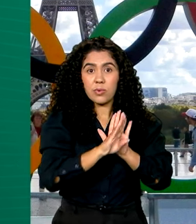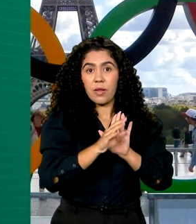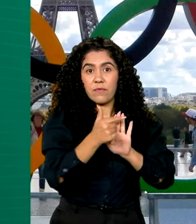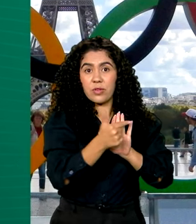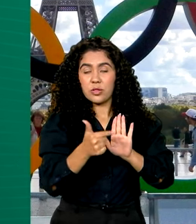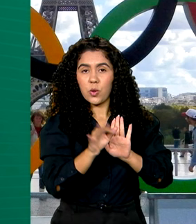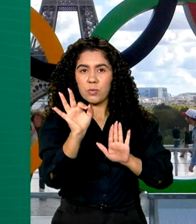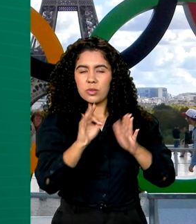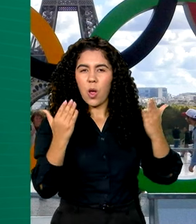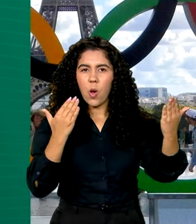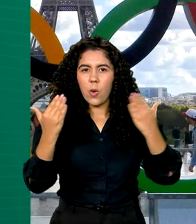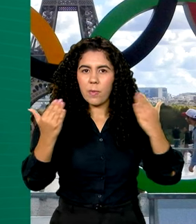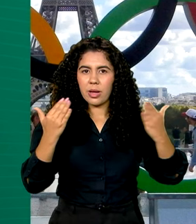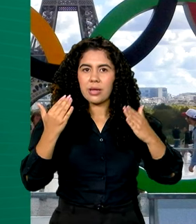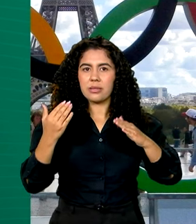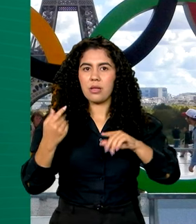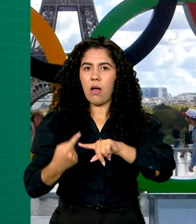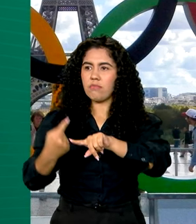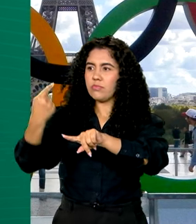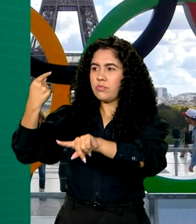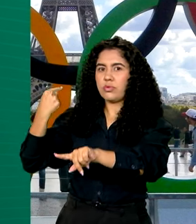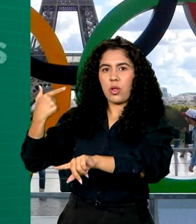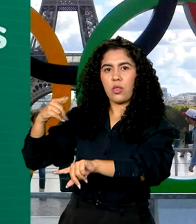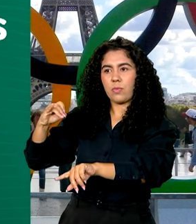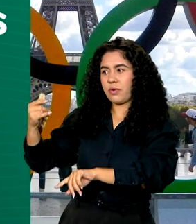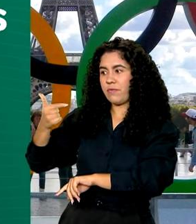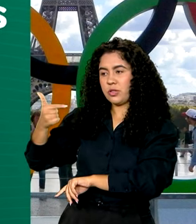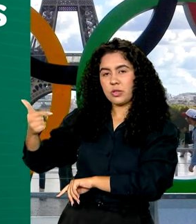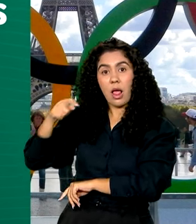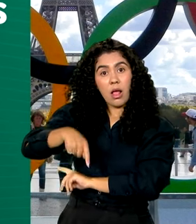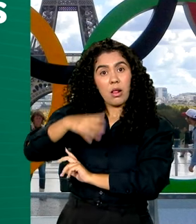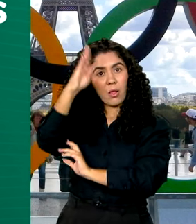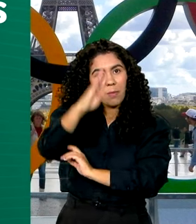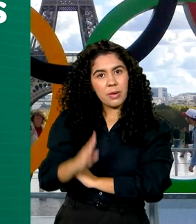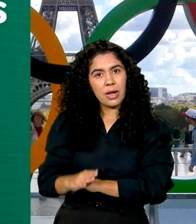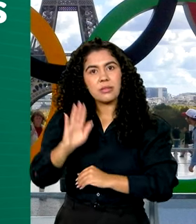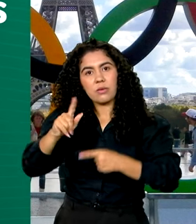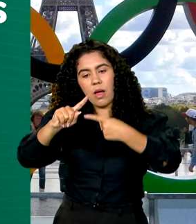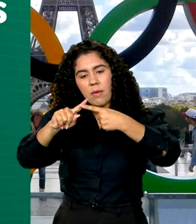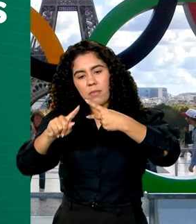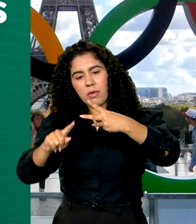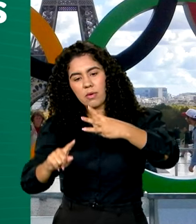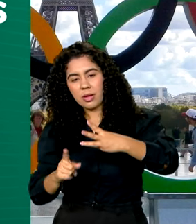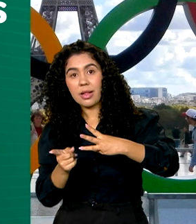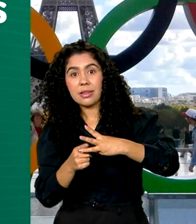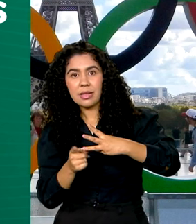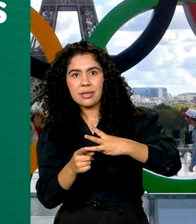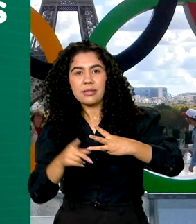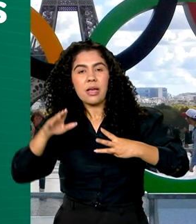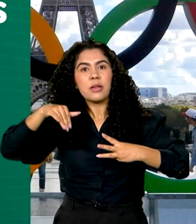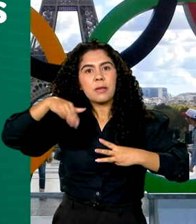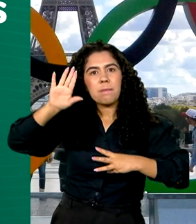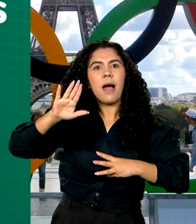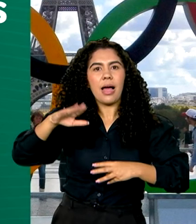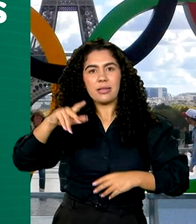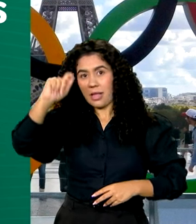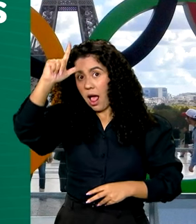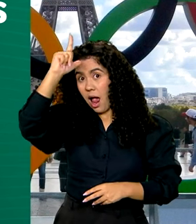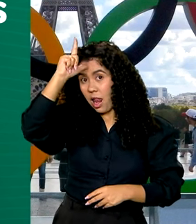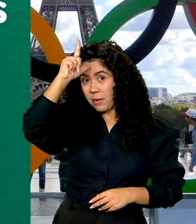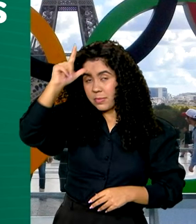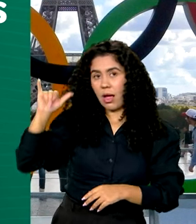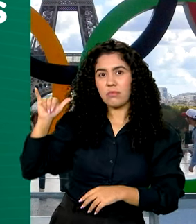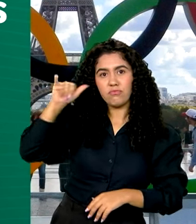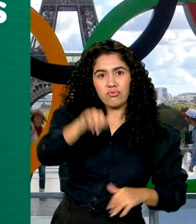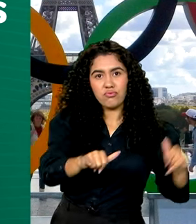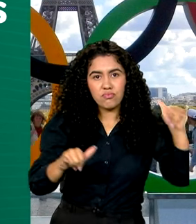22% em relação a 2022. Nosso país foi ainda o terceiro destino mais visitado pelos alemães da América